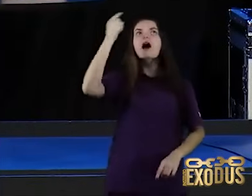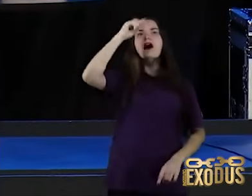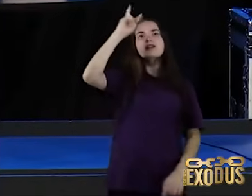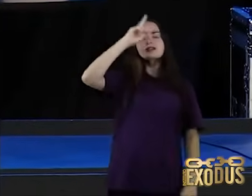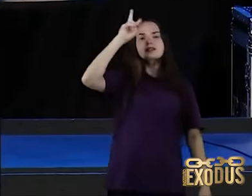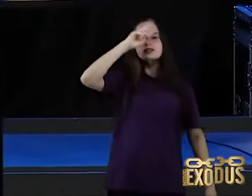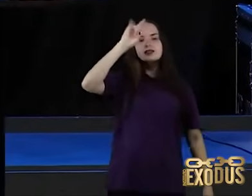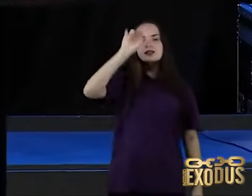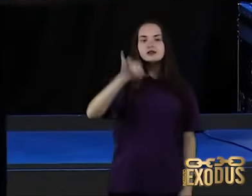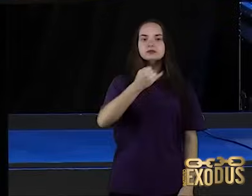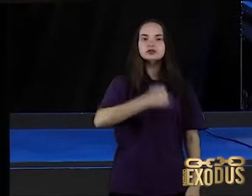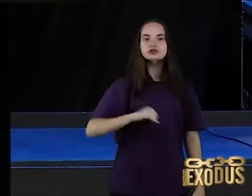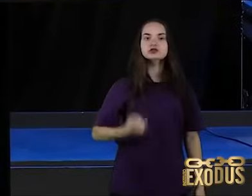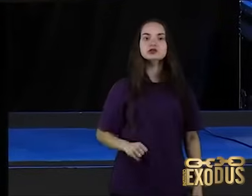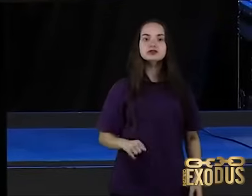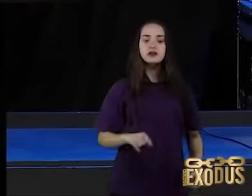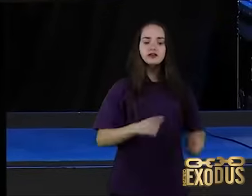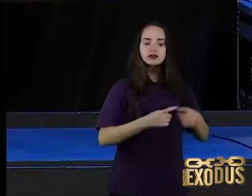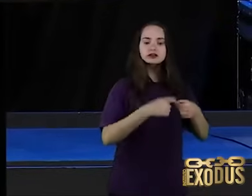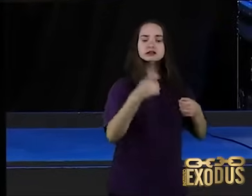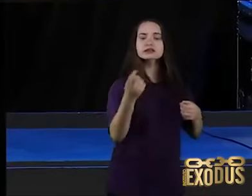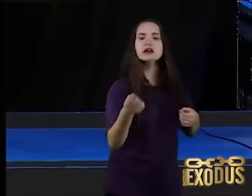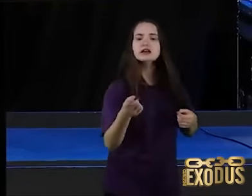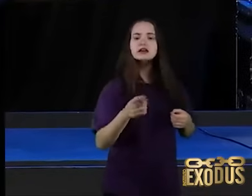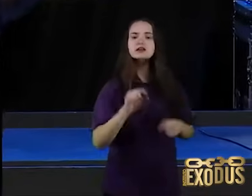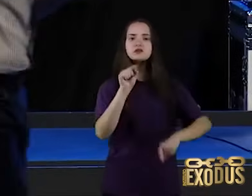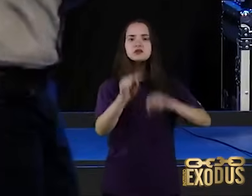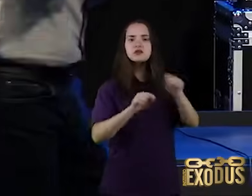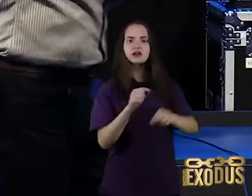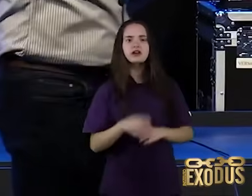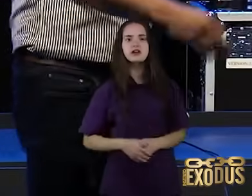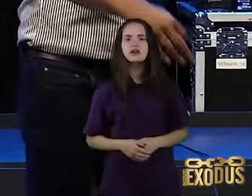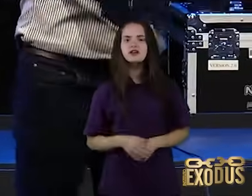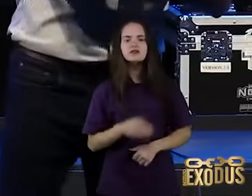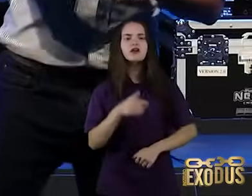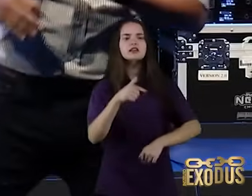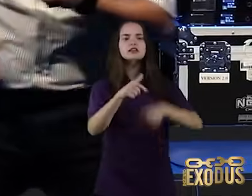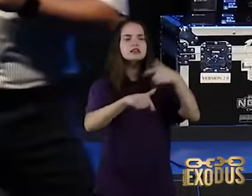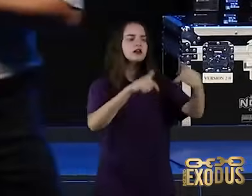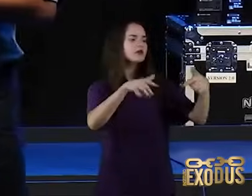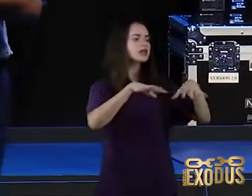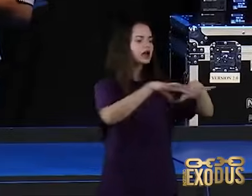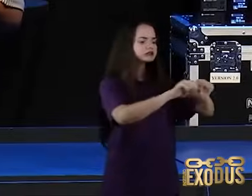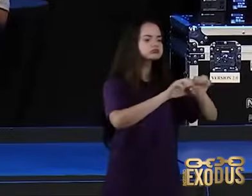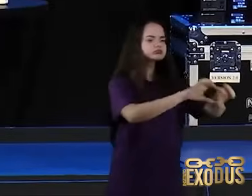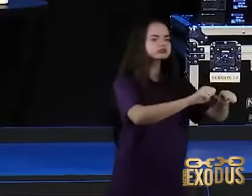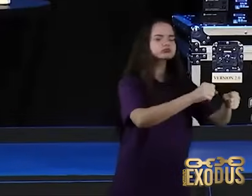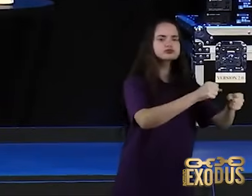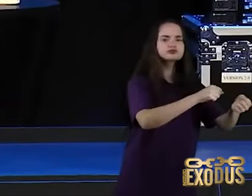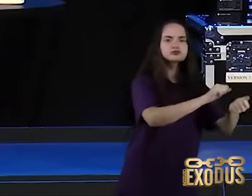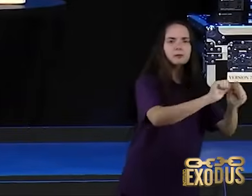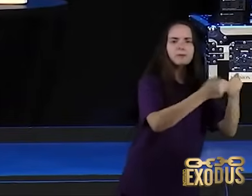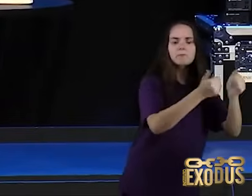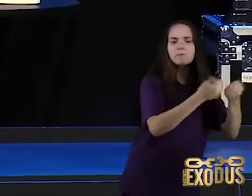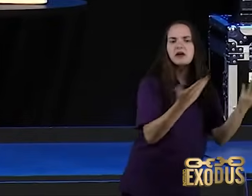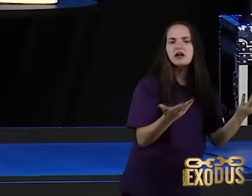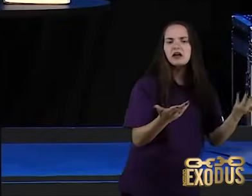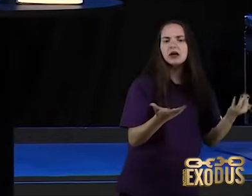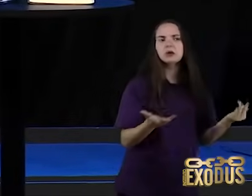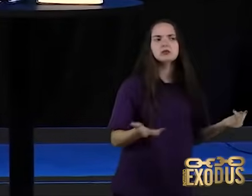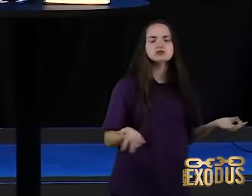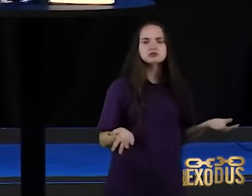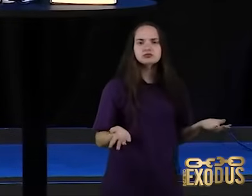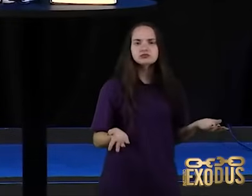momento que que ele ia ser o padero ia morrer dentro da padaria do Rei fazendo docinho fazendo Quinho fazendo sonho fazendo pão de